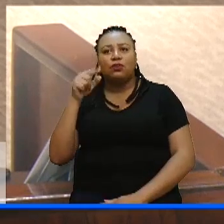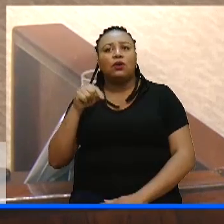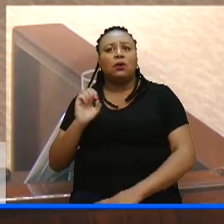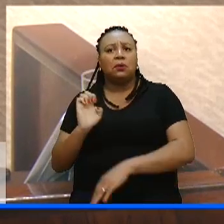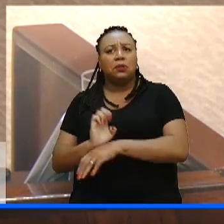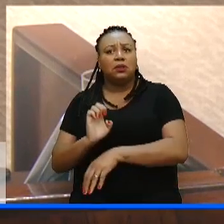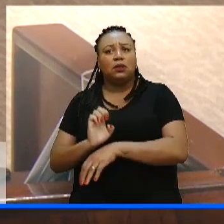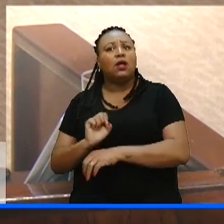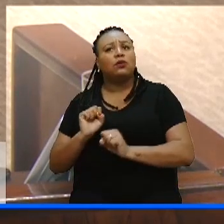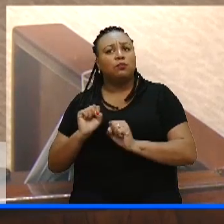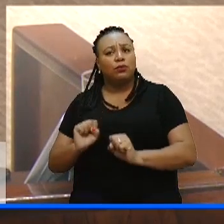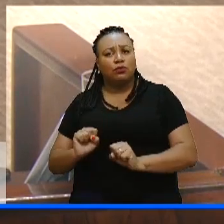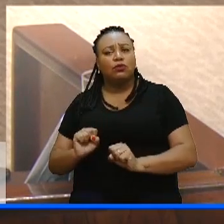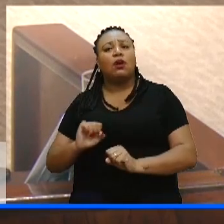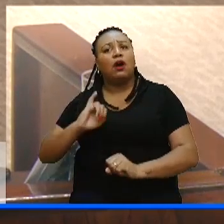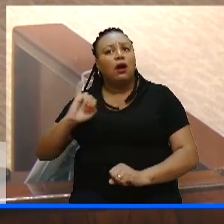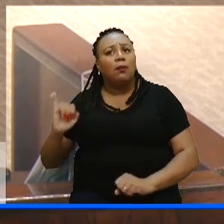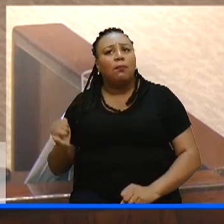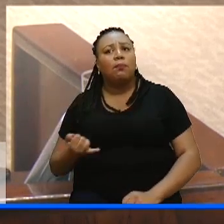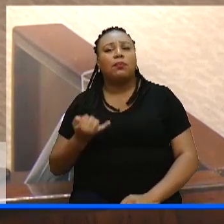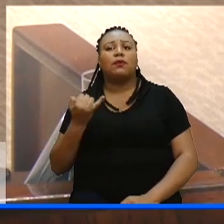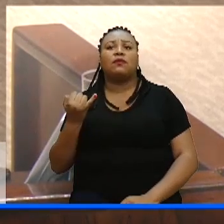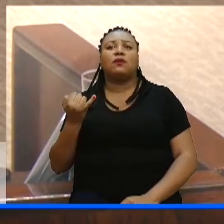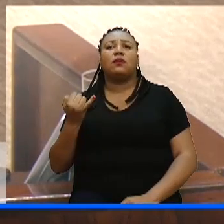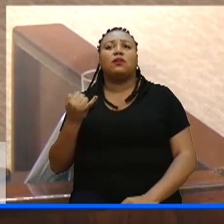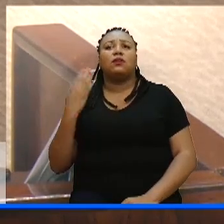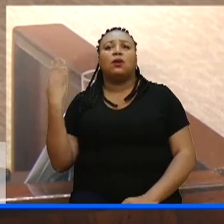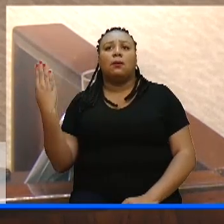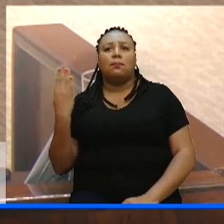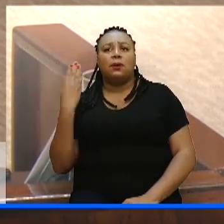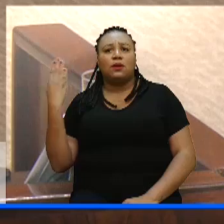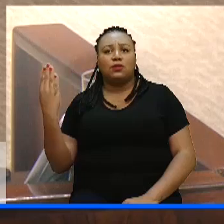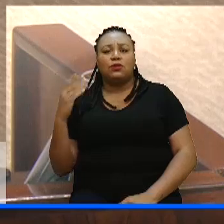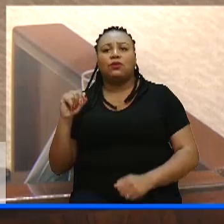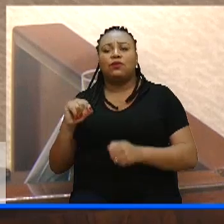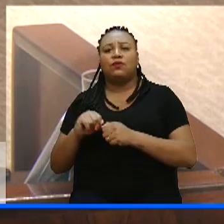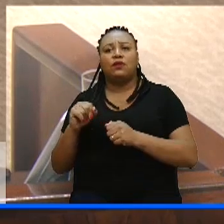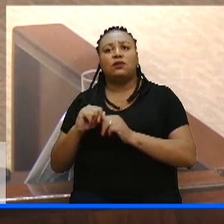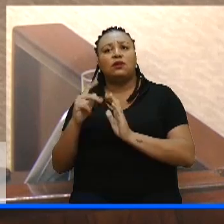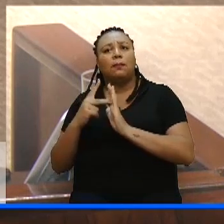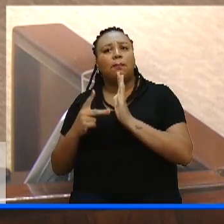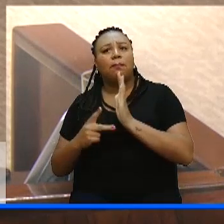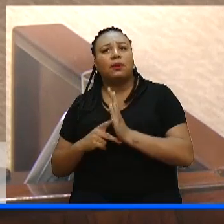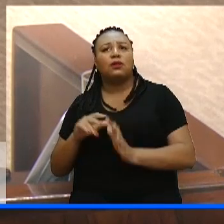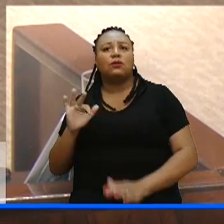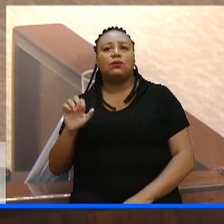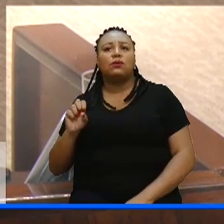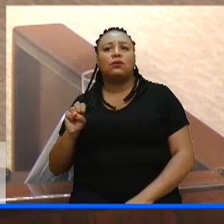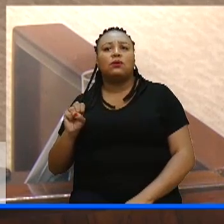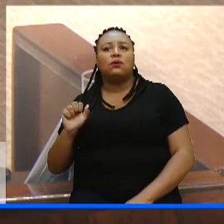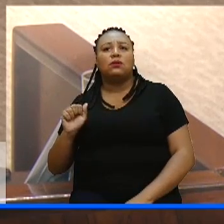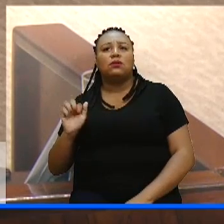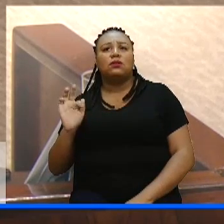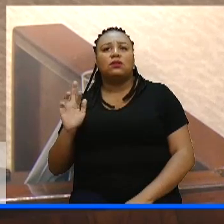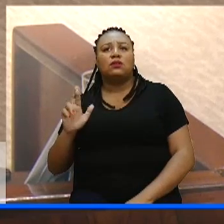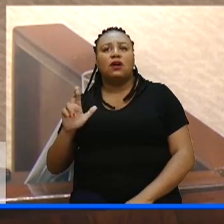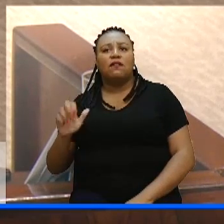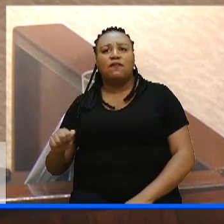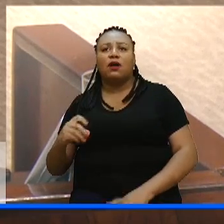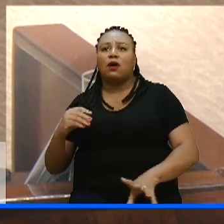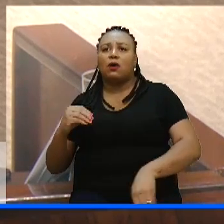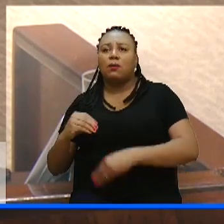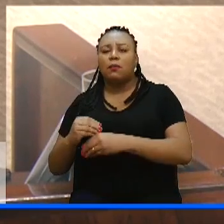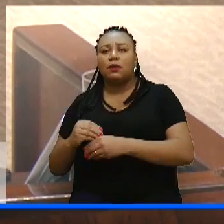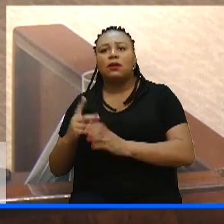estado poderia aproveitar o banrisul e fazer um plano safra complementar ao plano